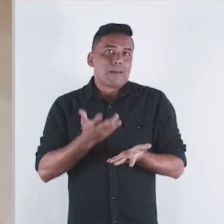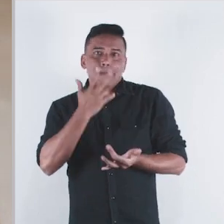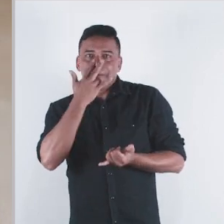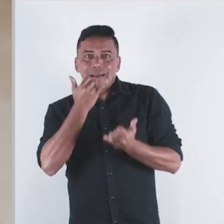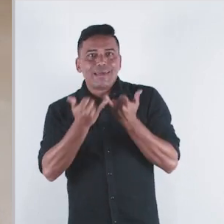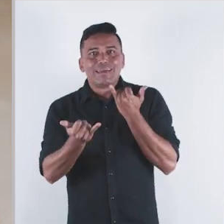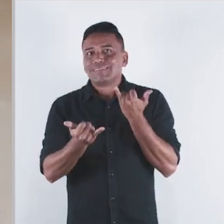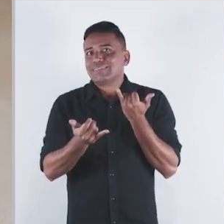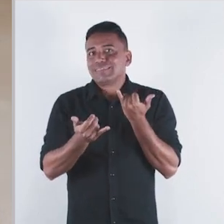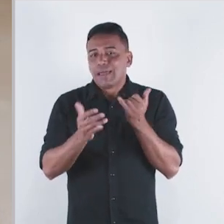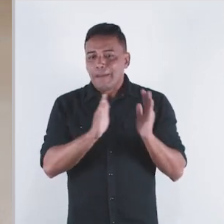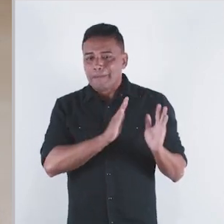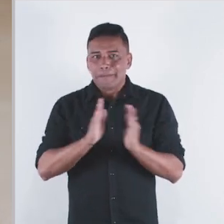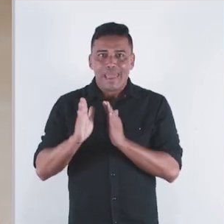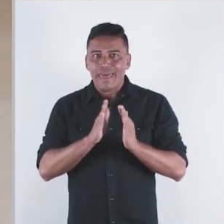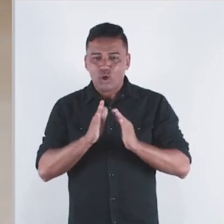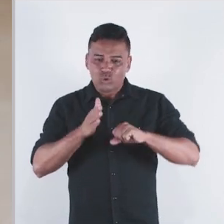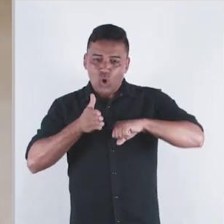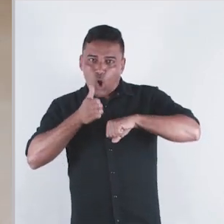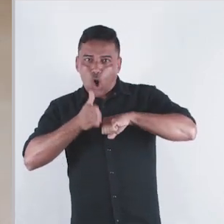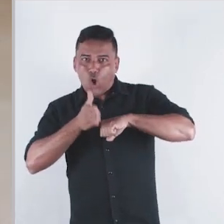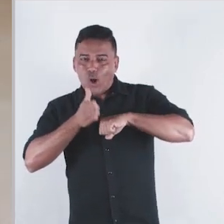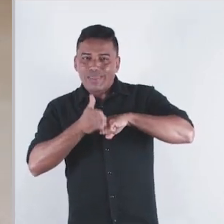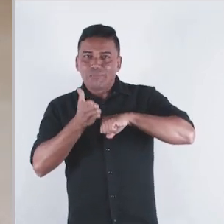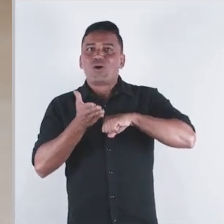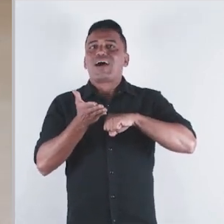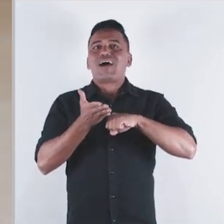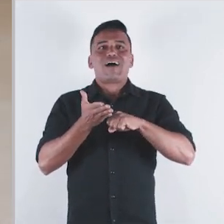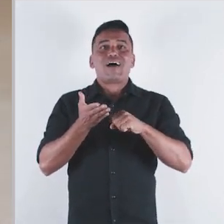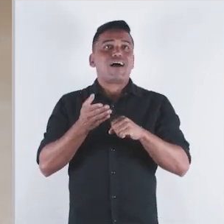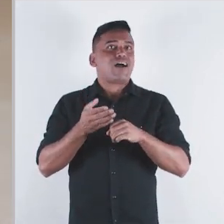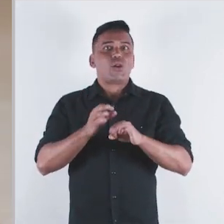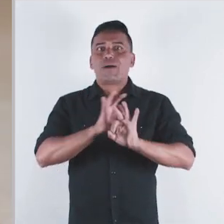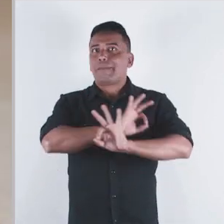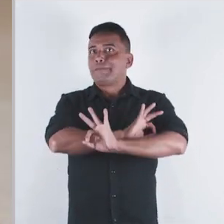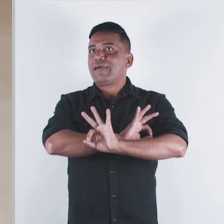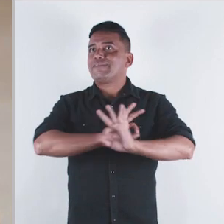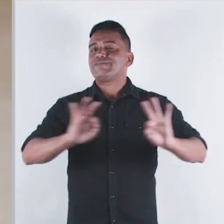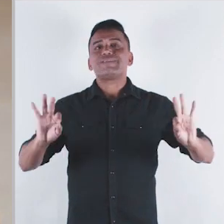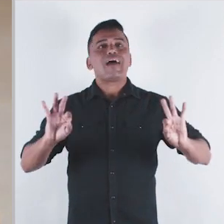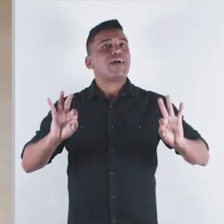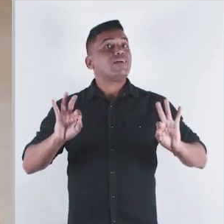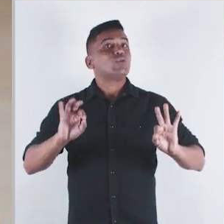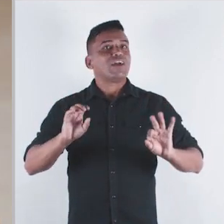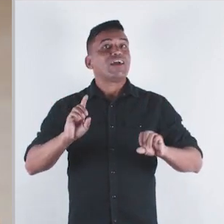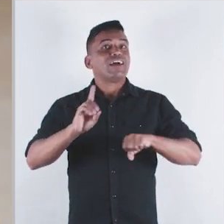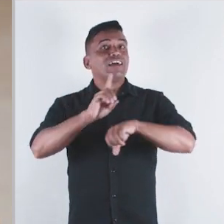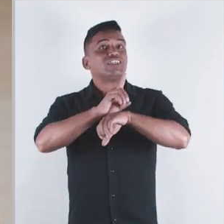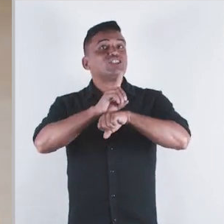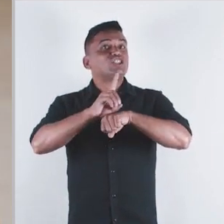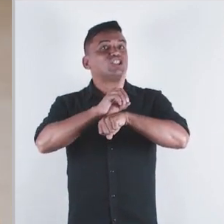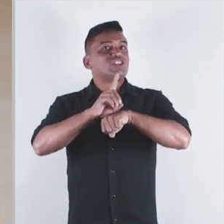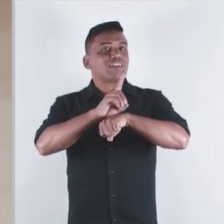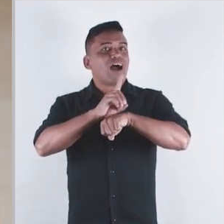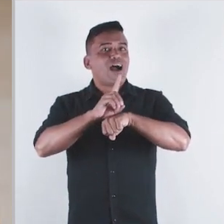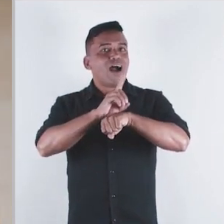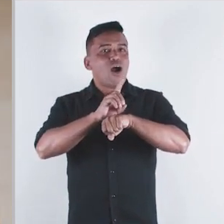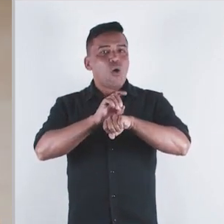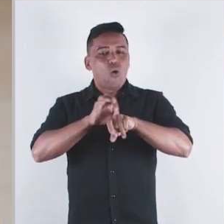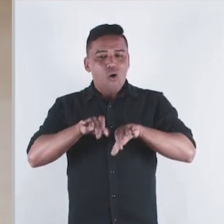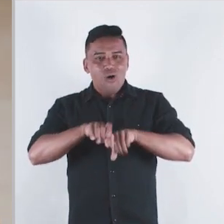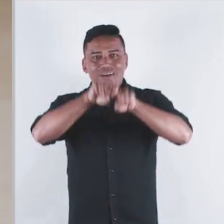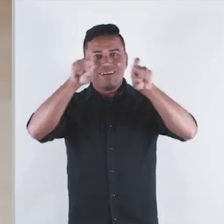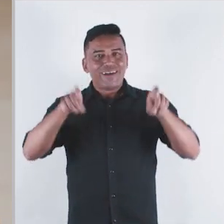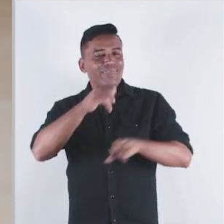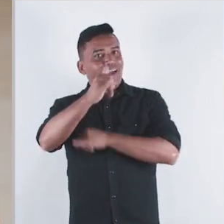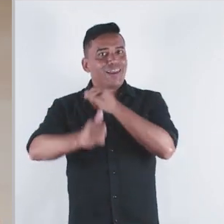nessa contemporaneidade absolutamente digital em que todos nós estamos imersos, pensar um pouco a